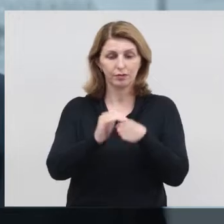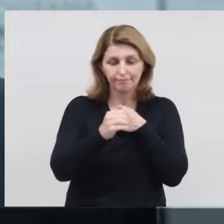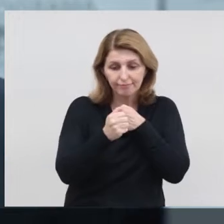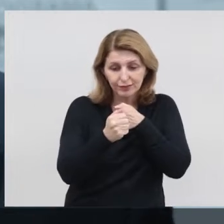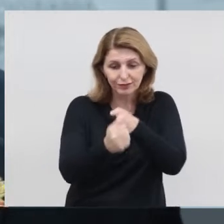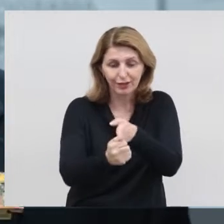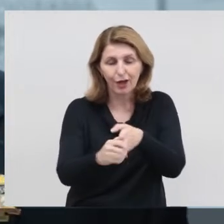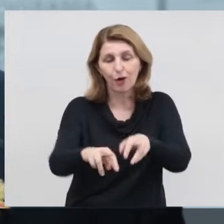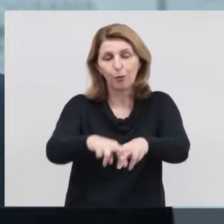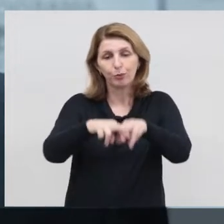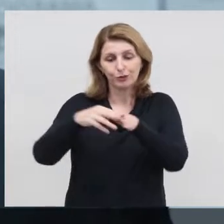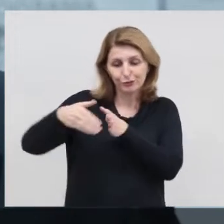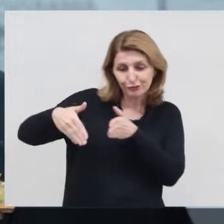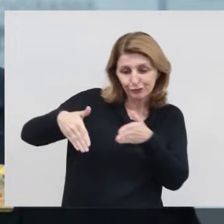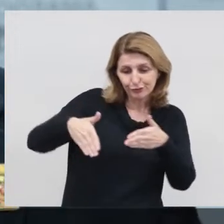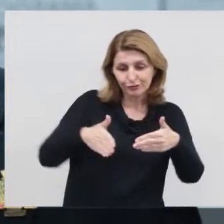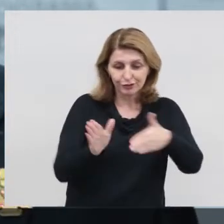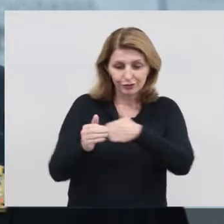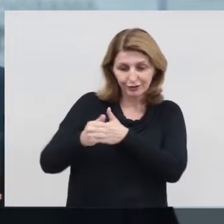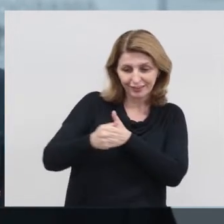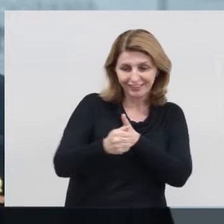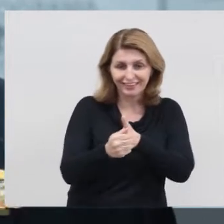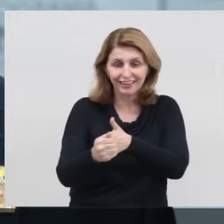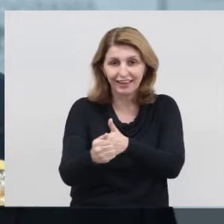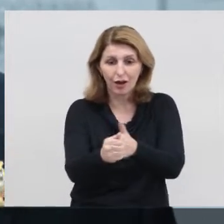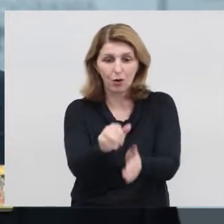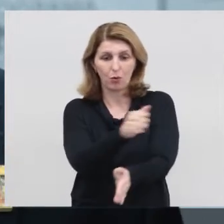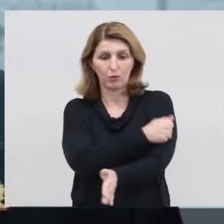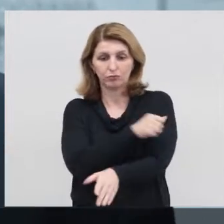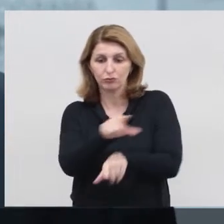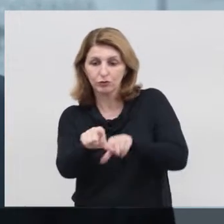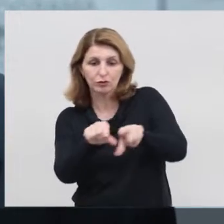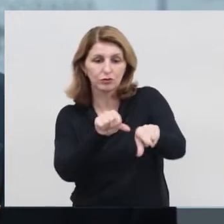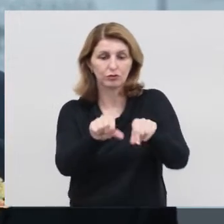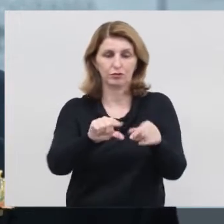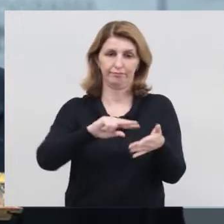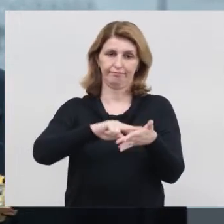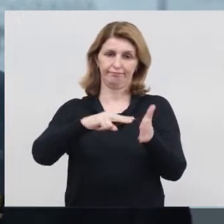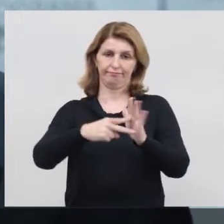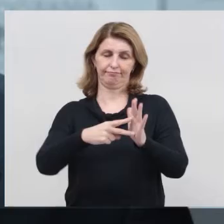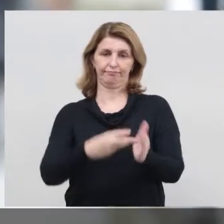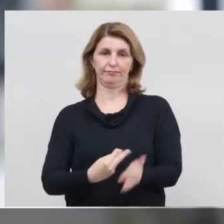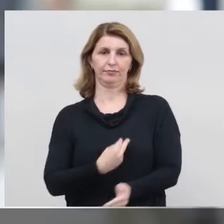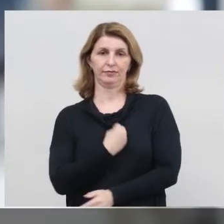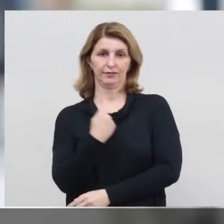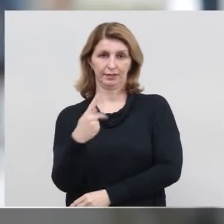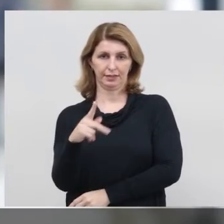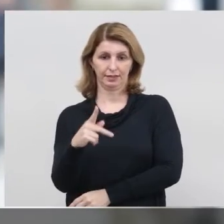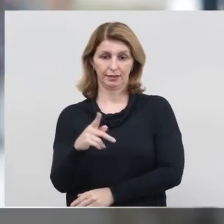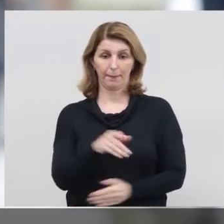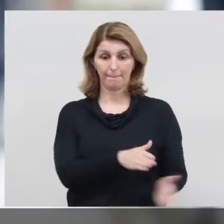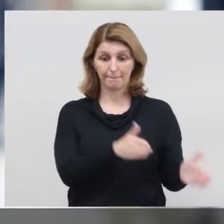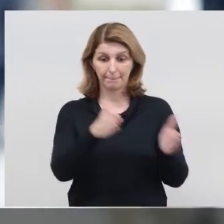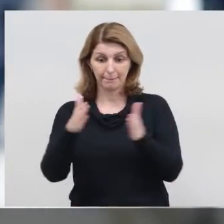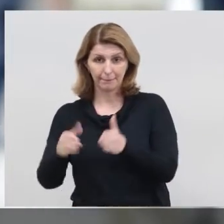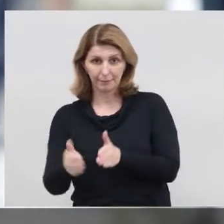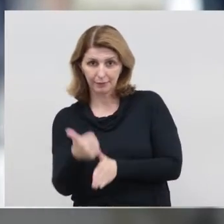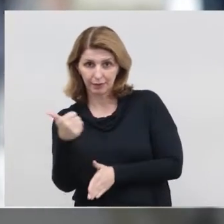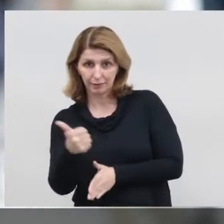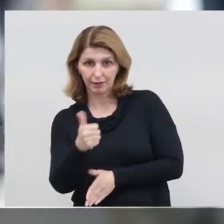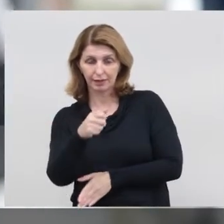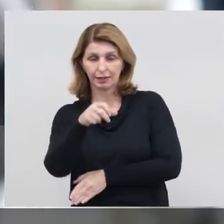ajuda ele a direção a polícia trilha também né direcionar o aluno para uma trilha que vai fazer sentido para a vida dele nesta primeira